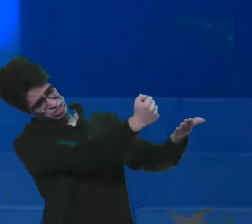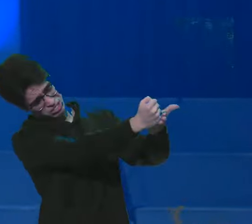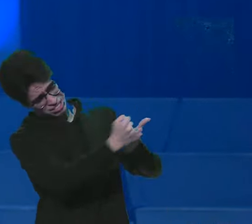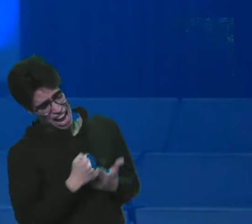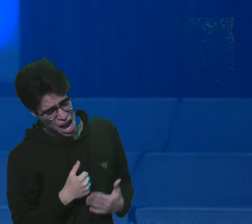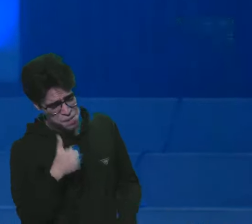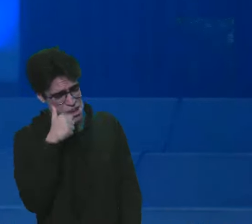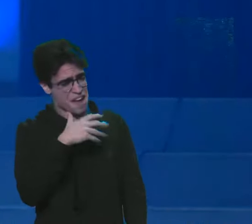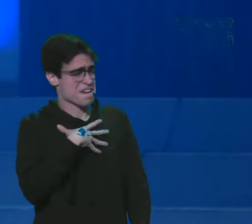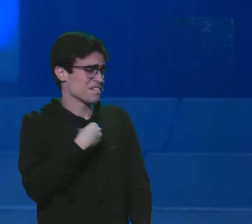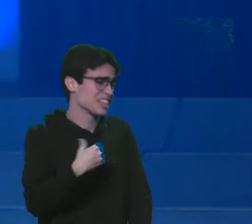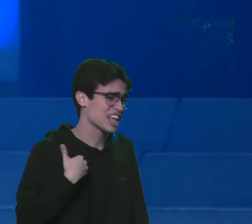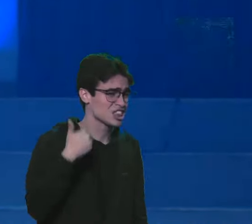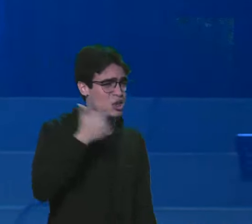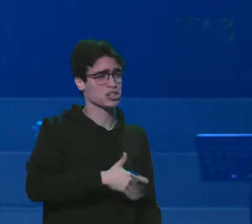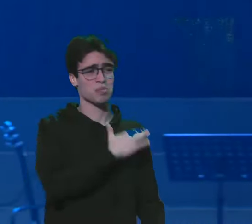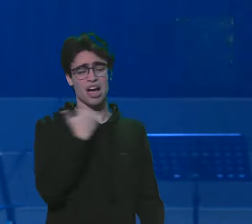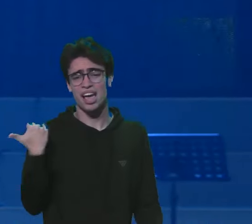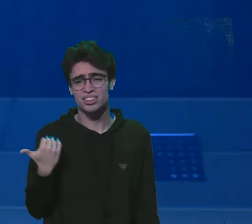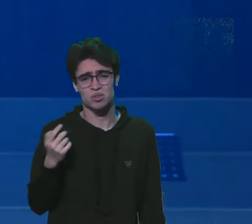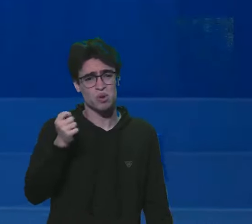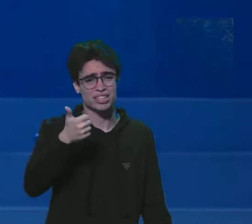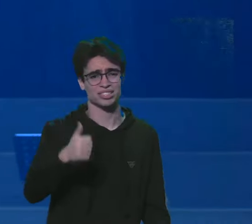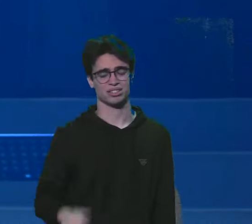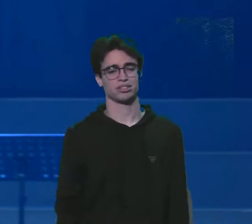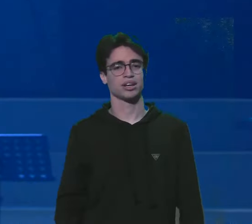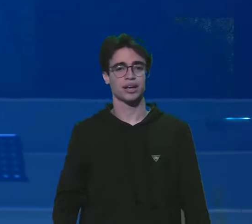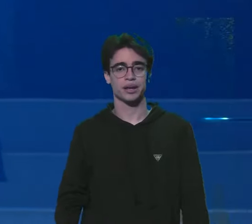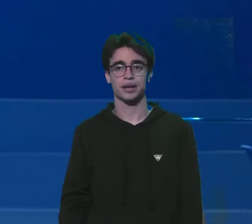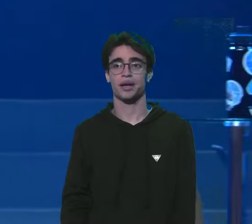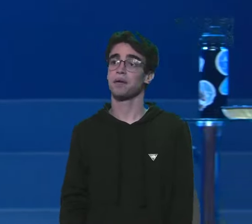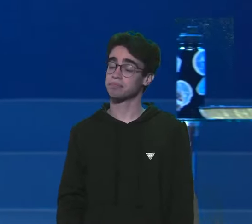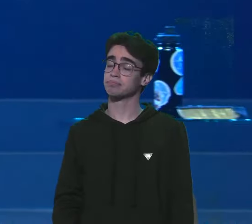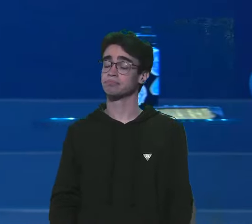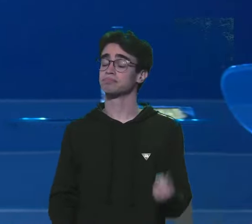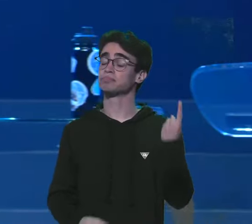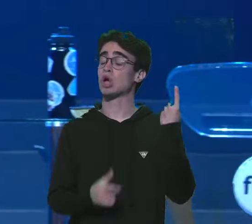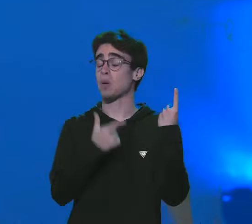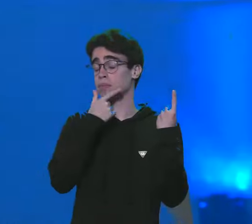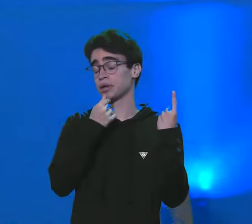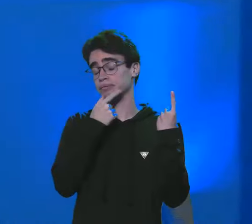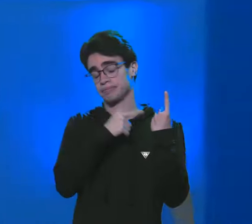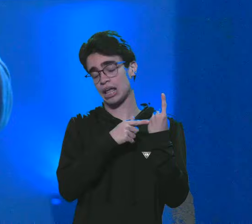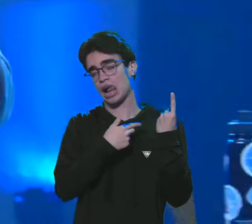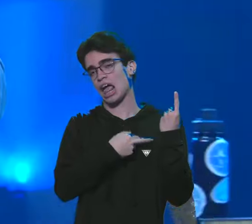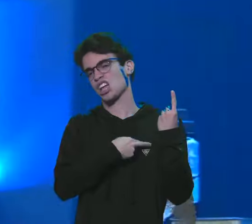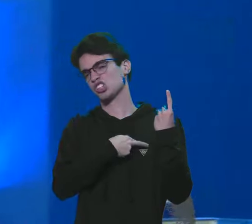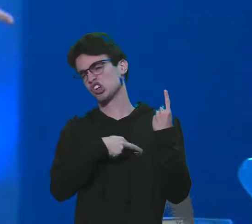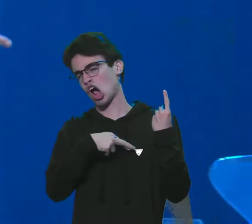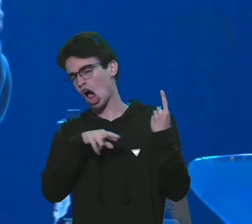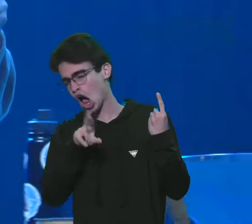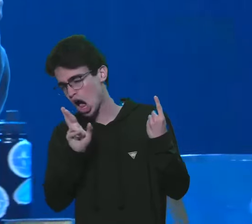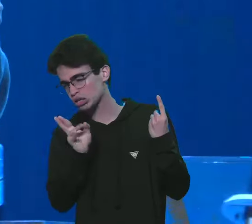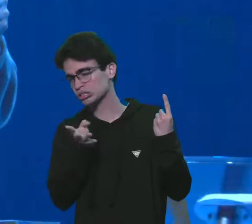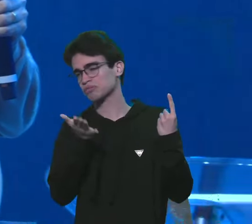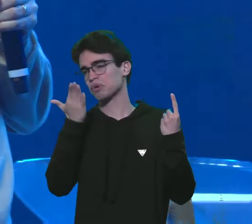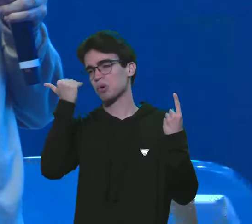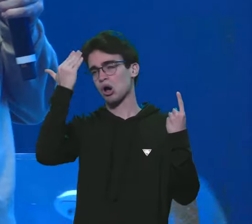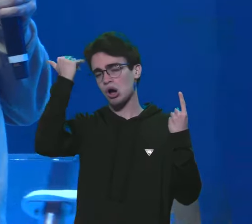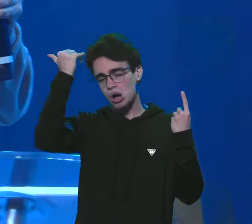minha filha de 12 anos está morrendo. De um lado, esse homem, religioso,